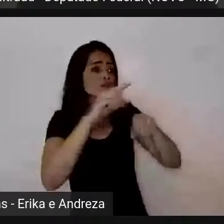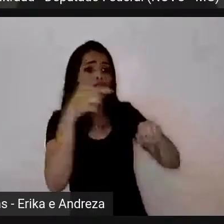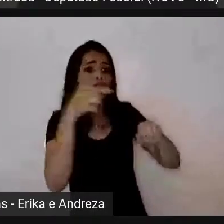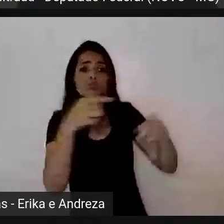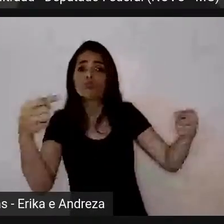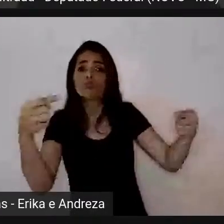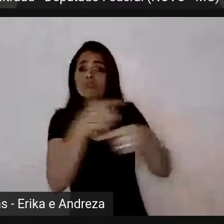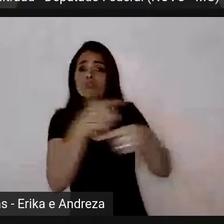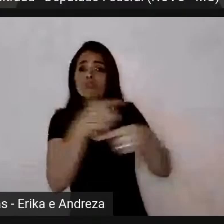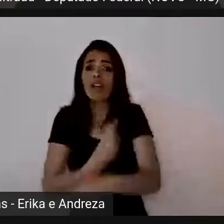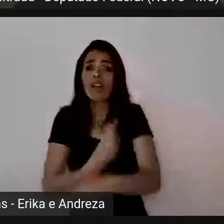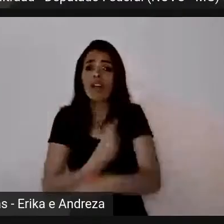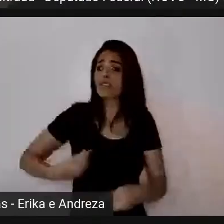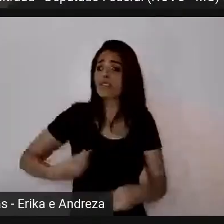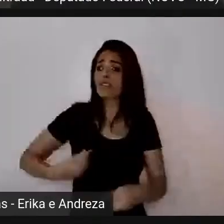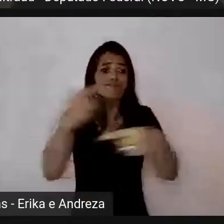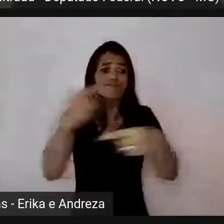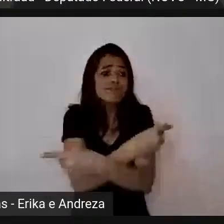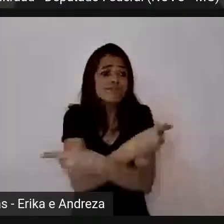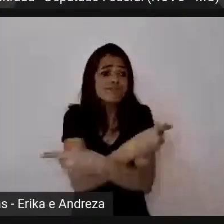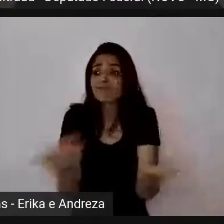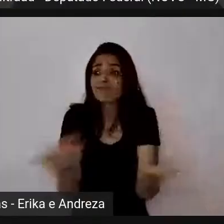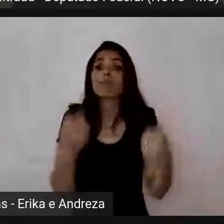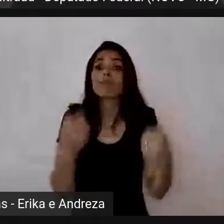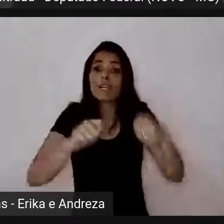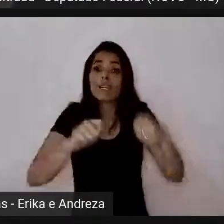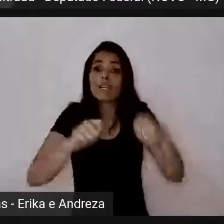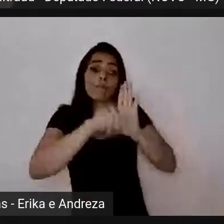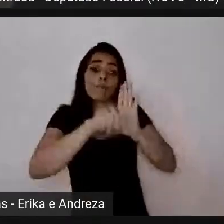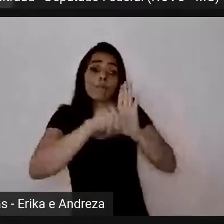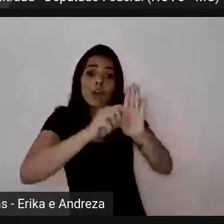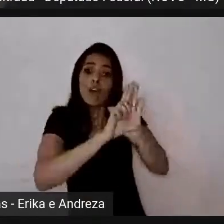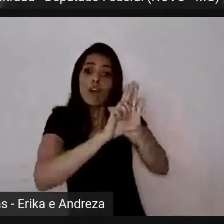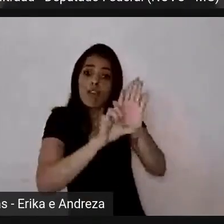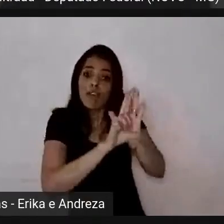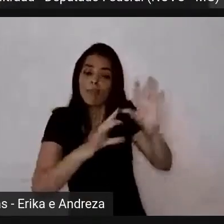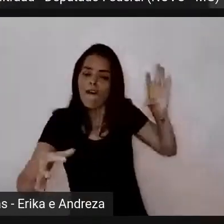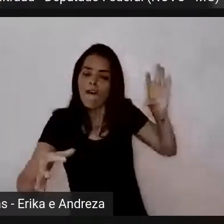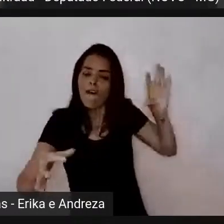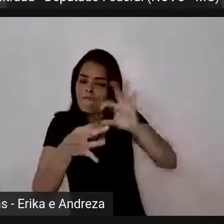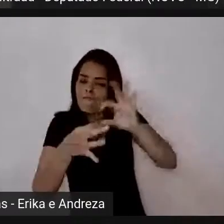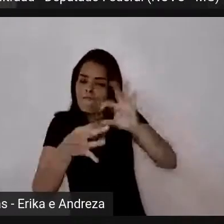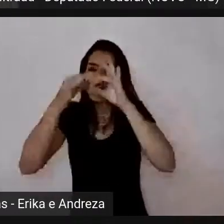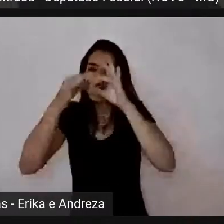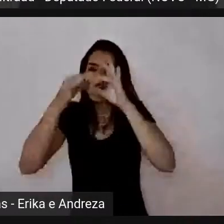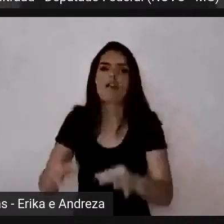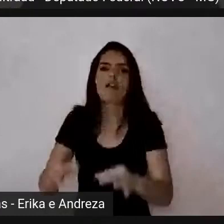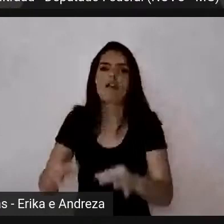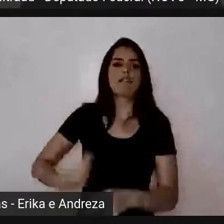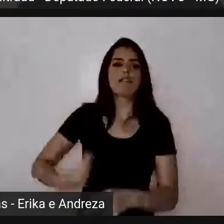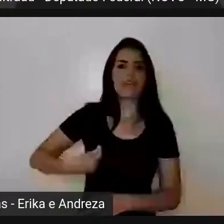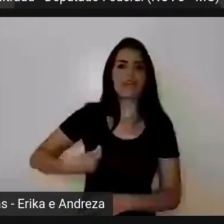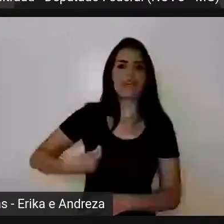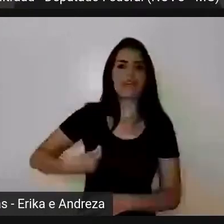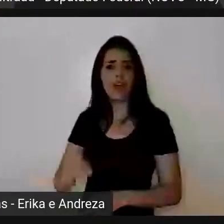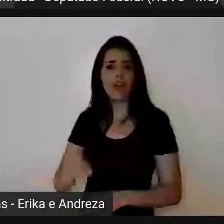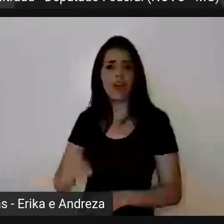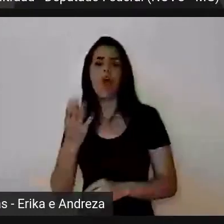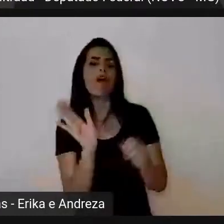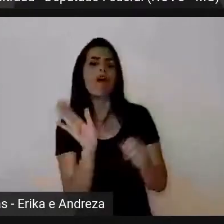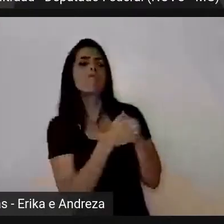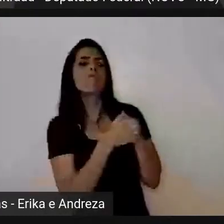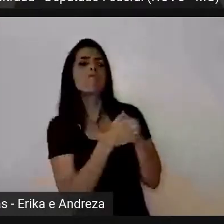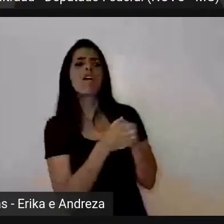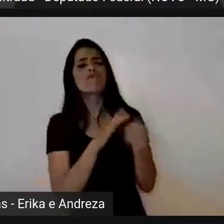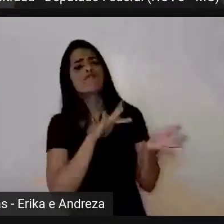né, que nós possamos atualizar a legislação para refletir a realidade, ou vamos continuar escondendo que esses exemplos que